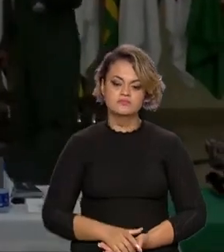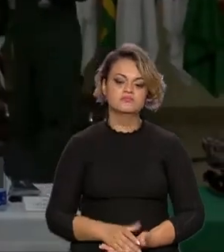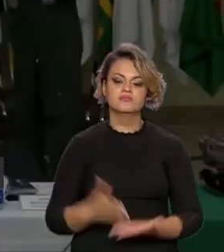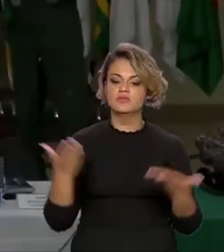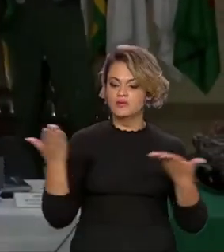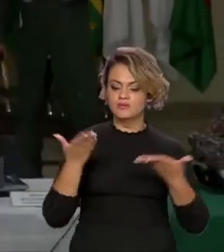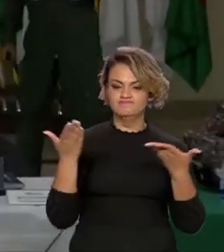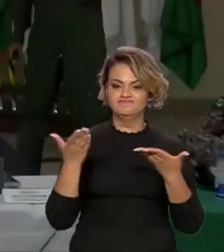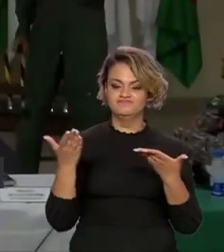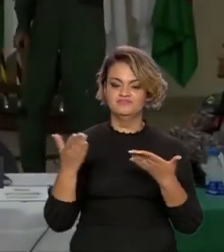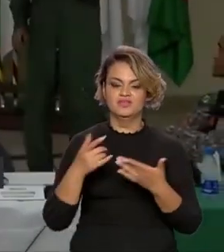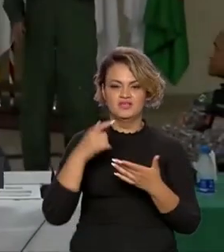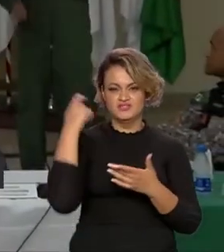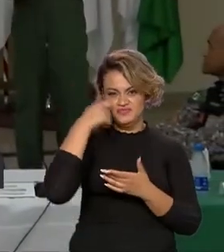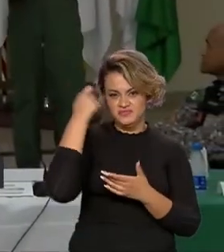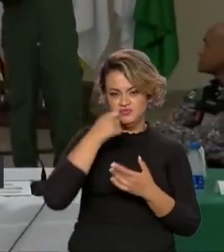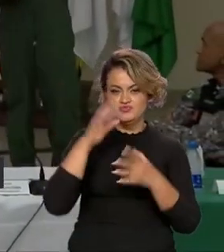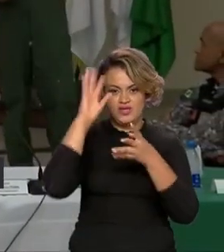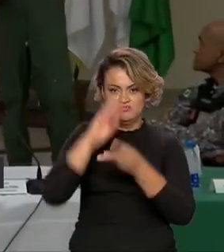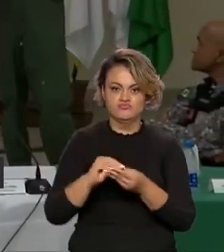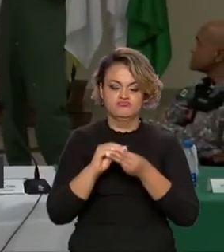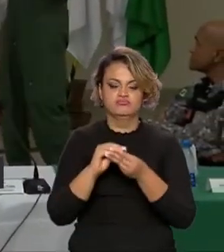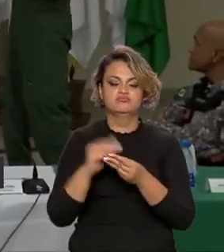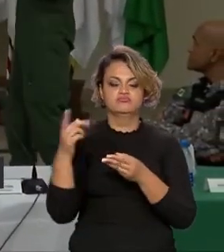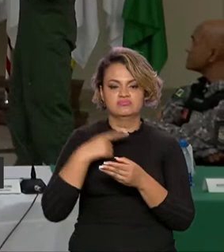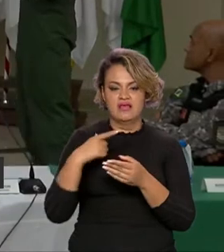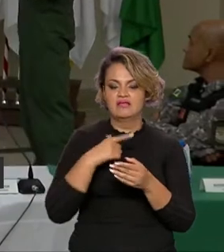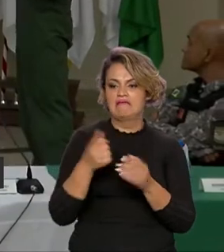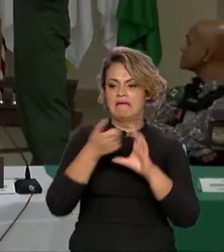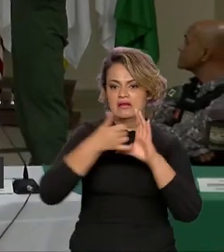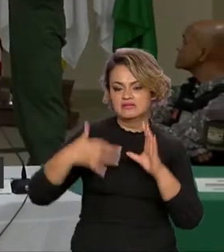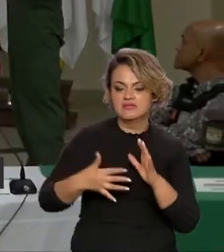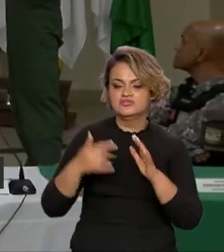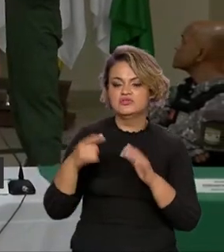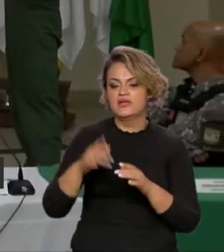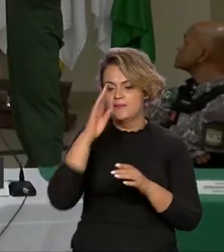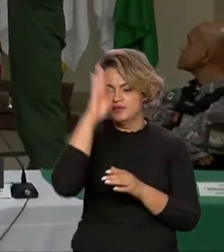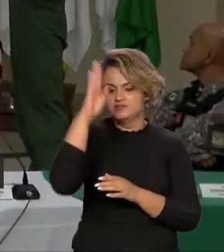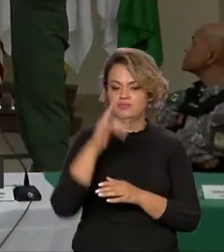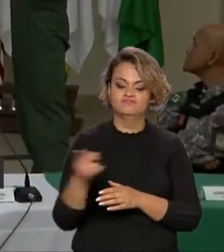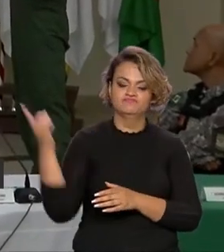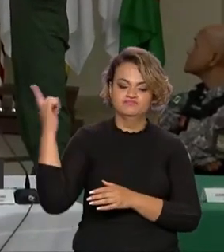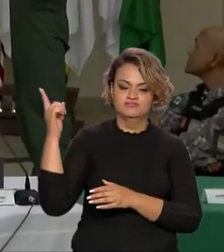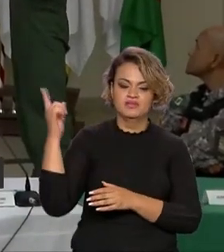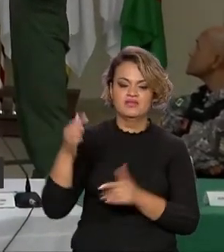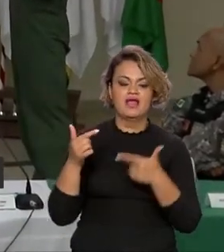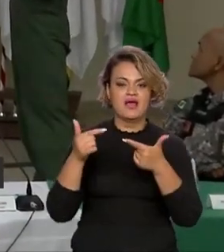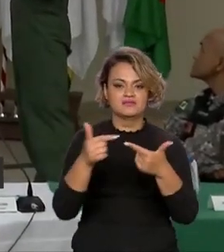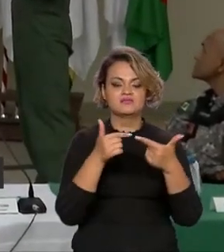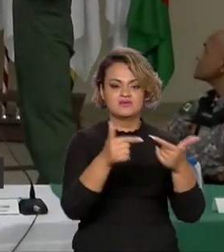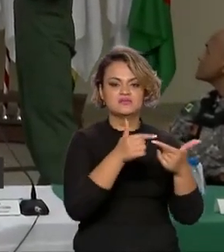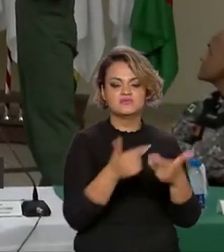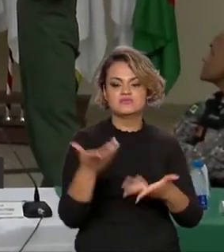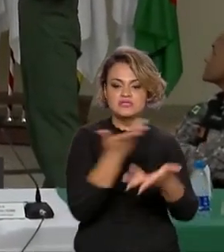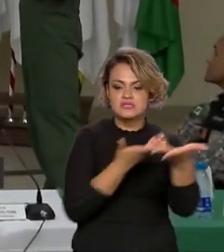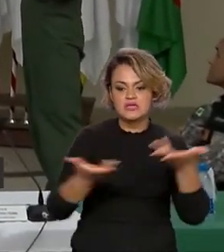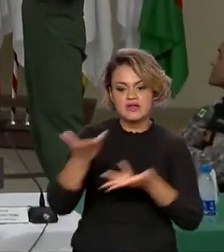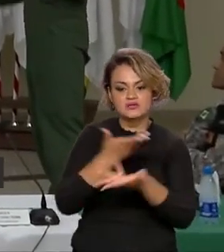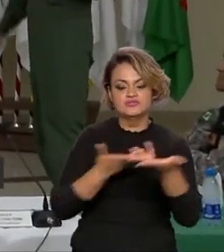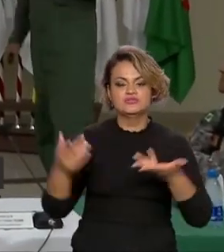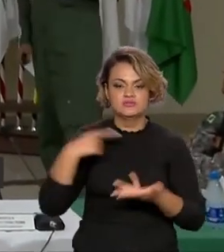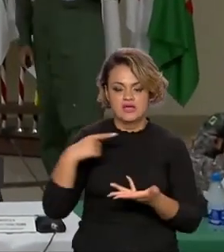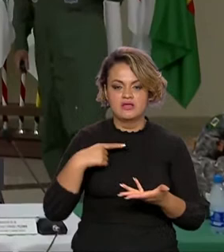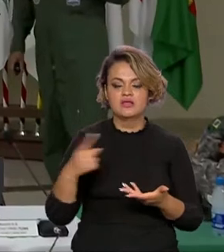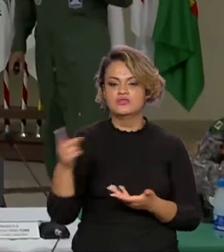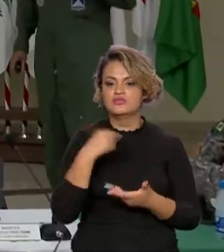com a sua permissão, então, eu acho que o vídeo resume bem essa característica que é principal, que as operações são interagências e